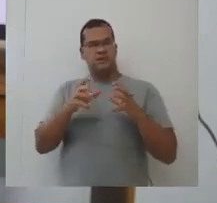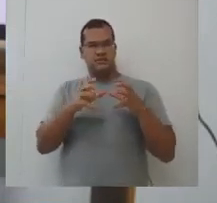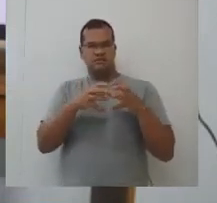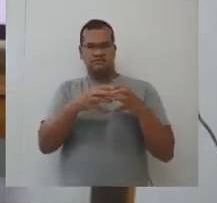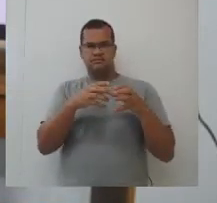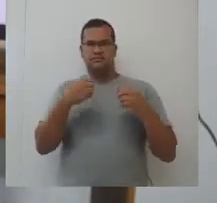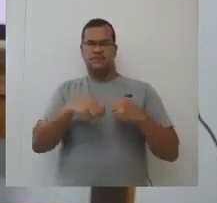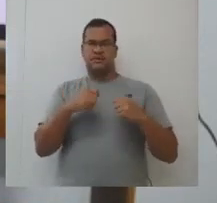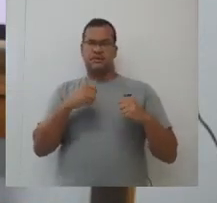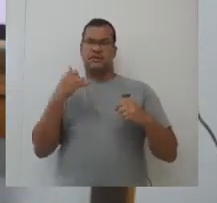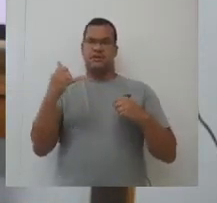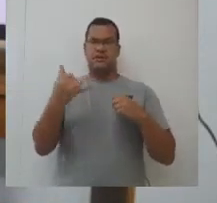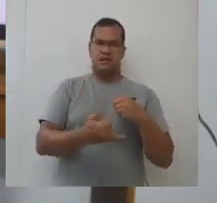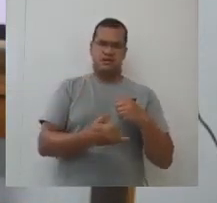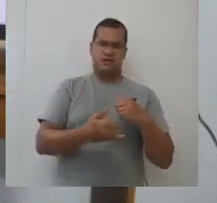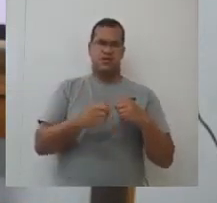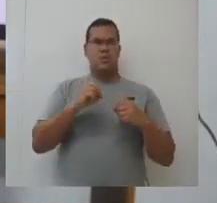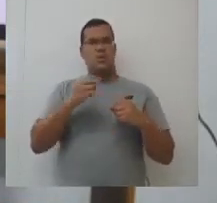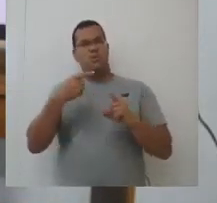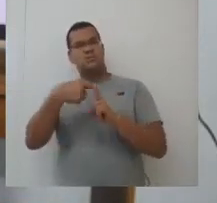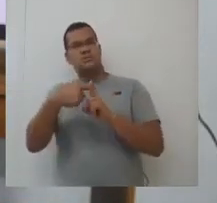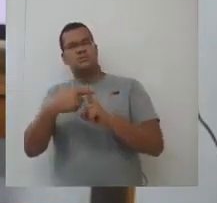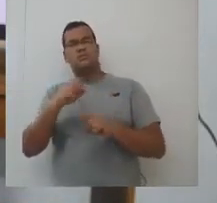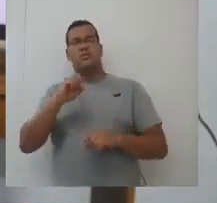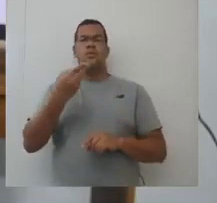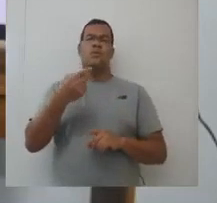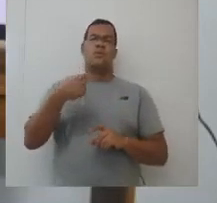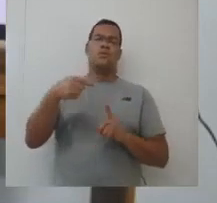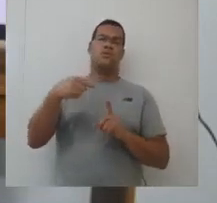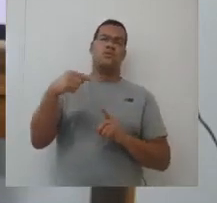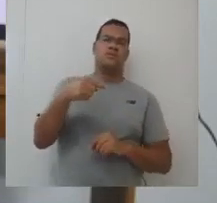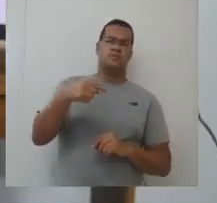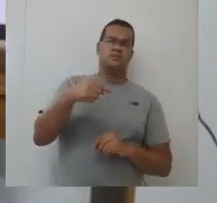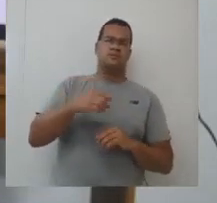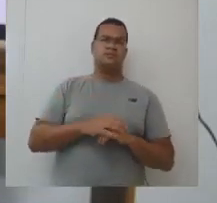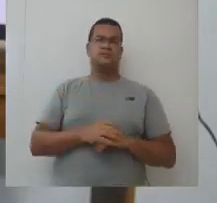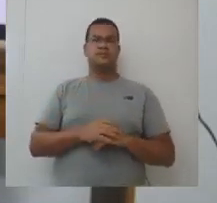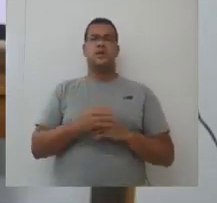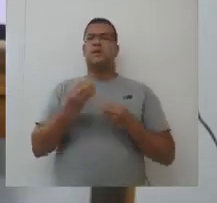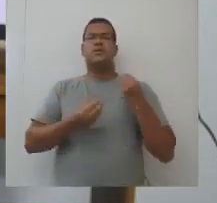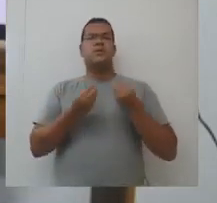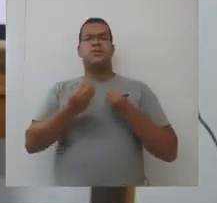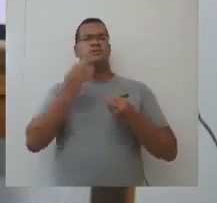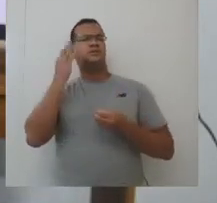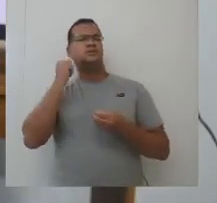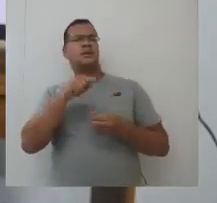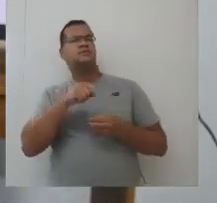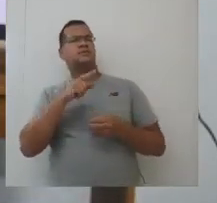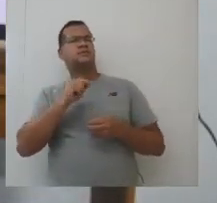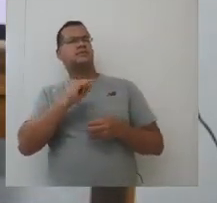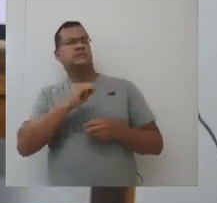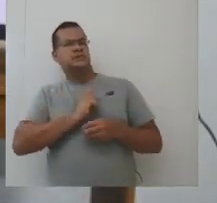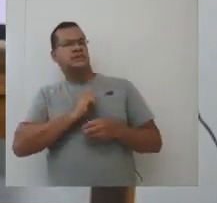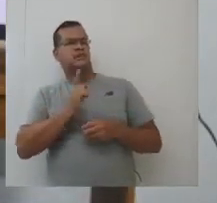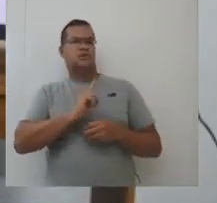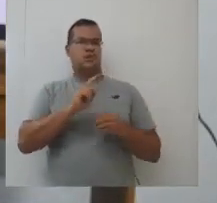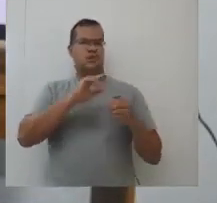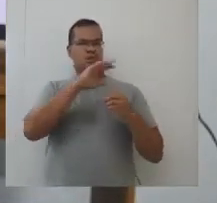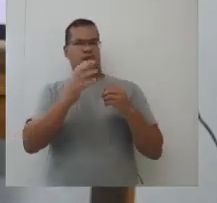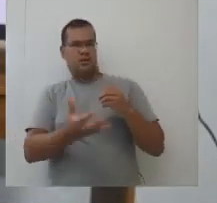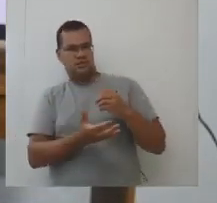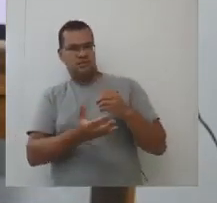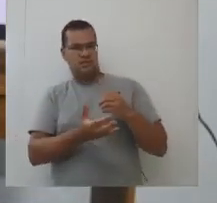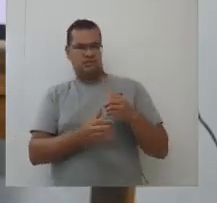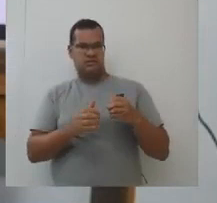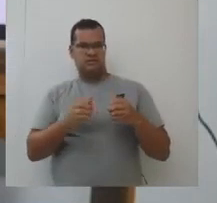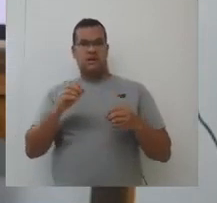ser eletrizado, ou com carga positiva, ou com carga negativa. E como é que você sabe a existência ou não do campo? Colocando uma carga